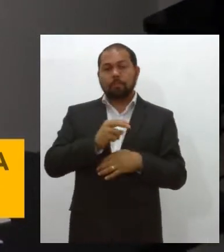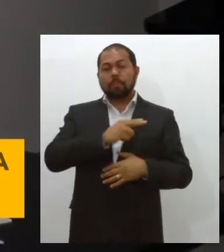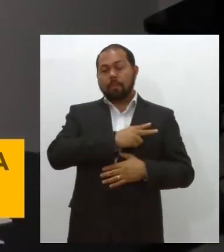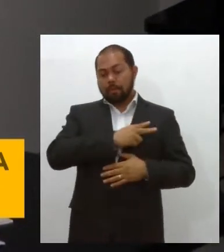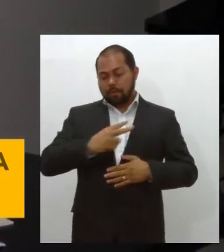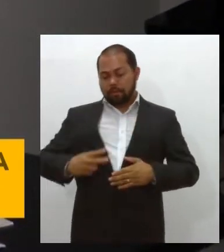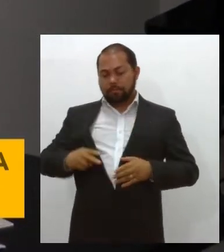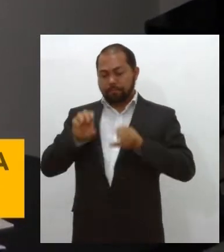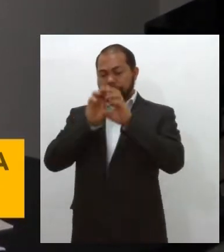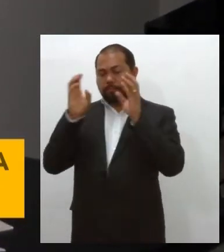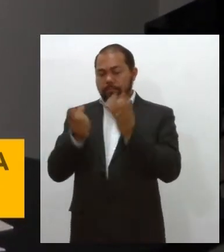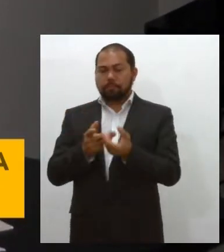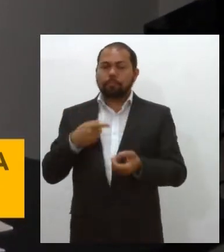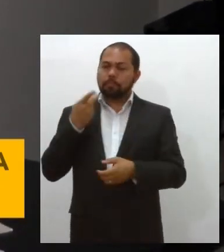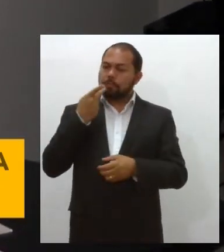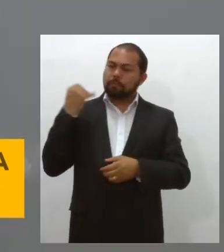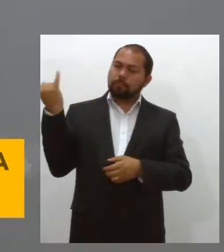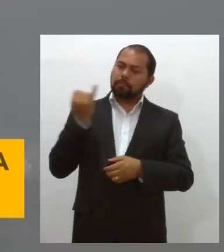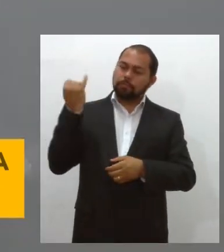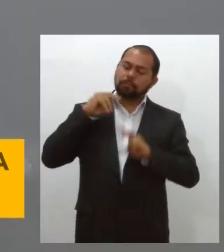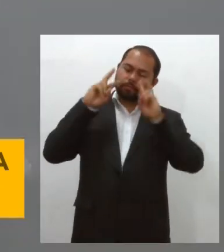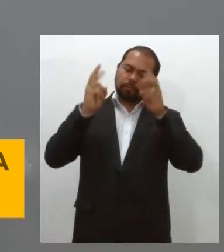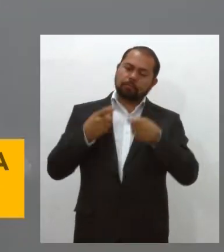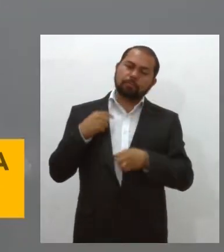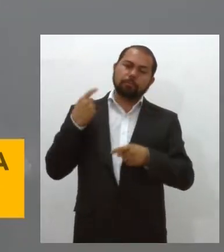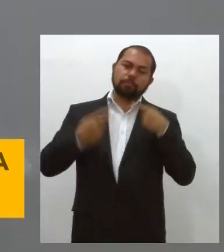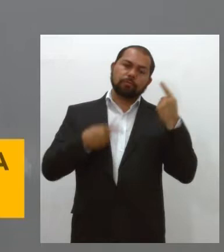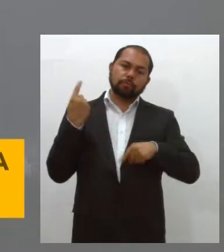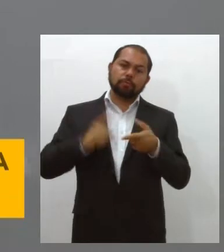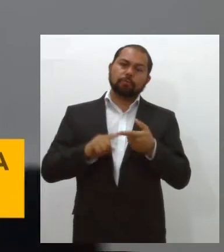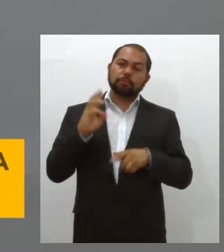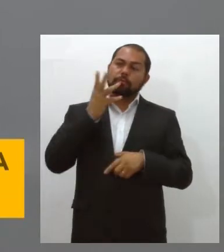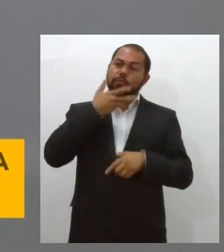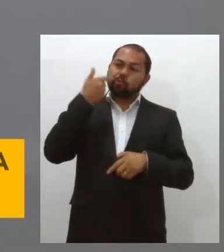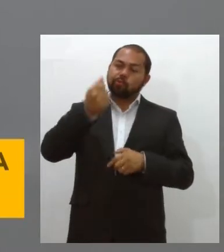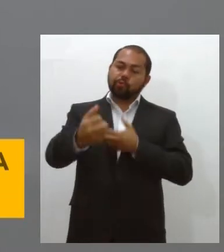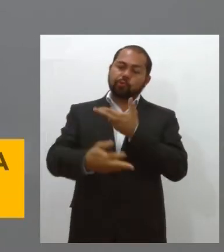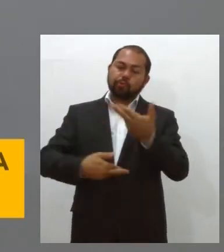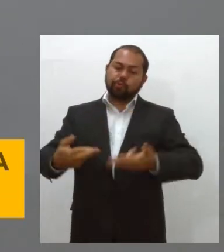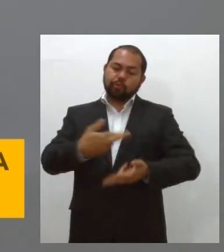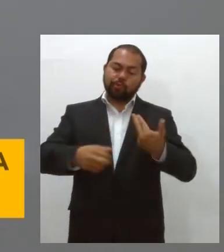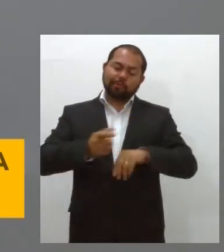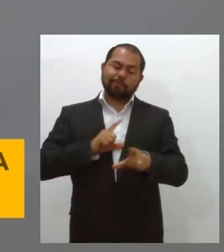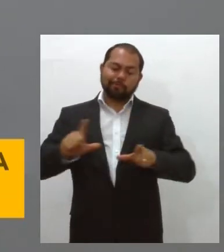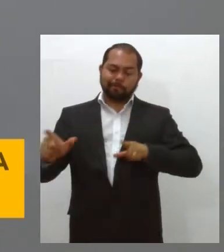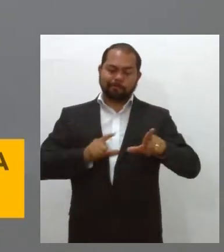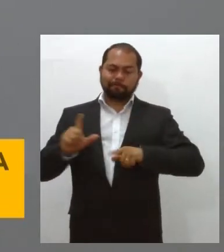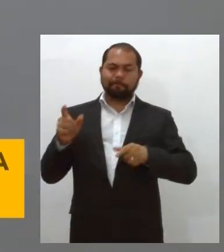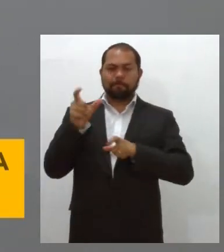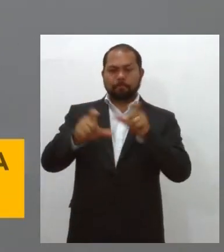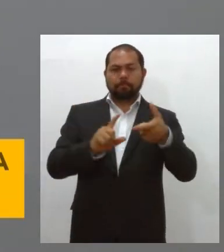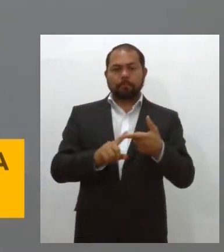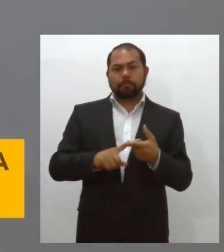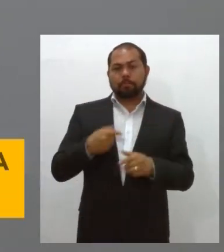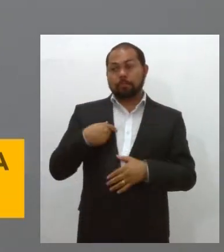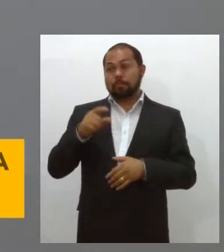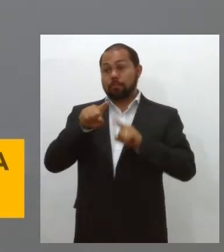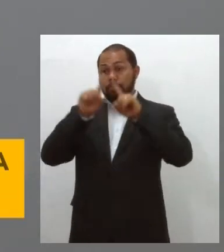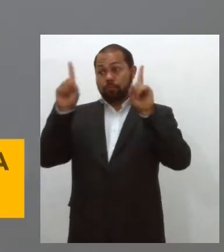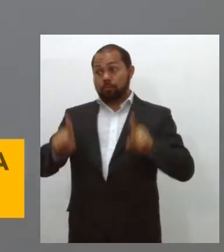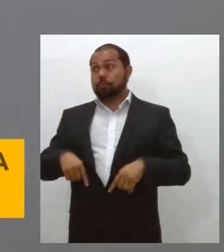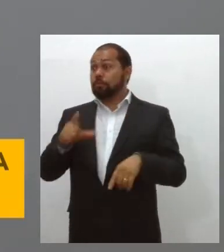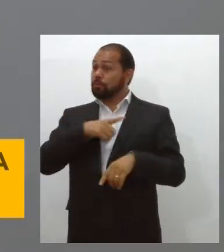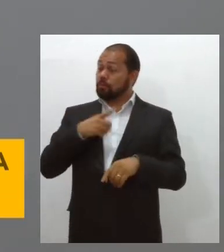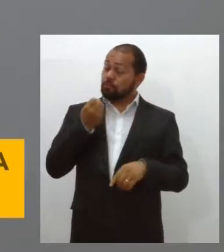sobre a importância do tema discutido para uma melhor relação entre as pessoas no trabalho. Para que o servidor ele possa ter um bom